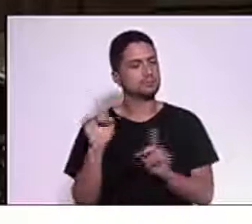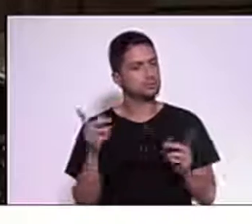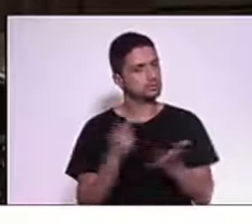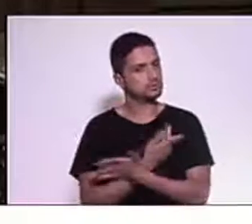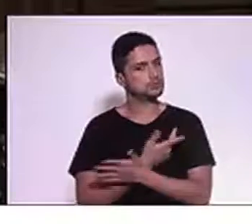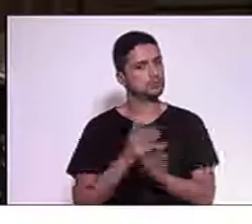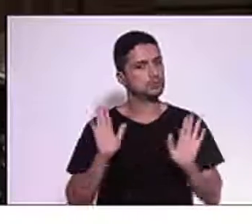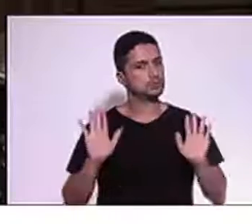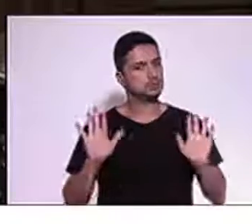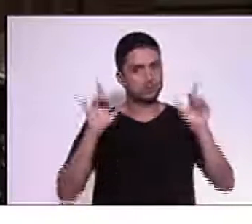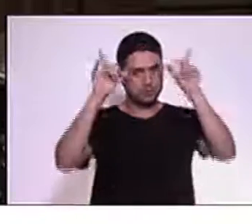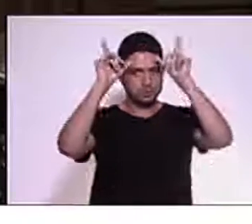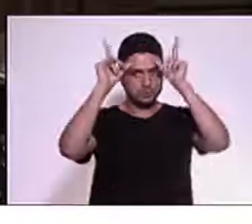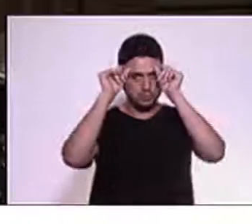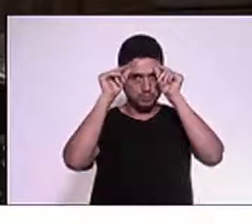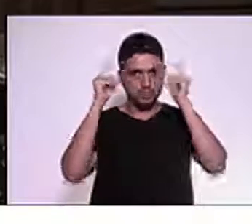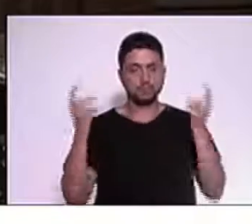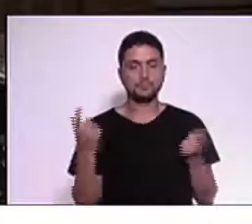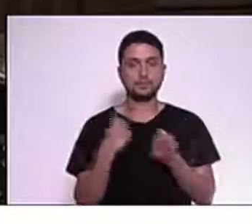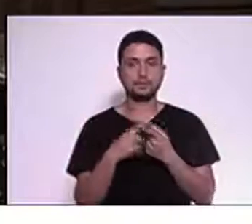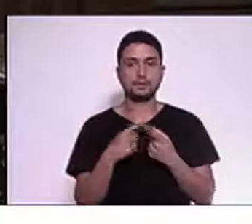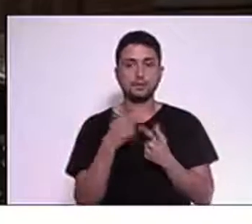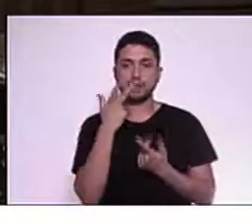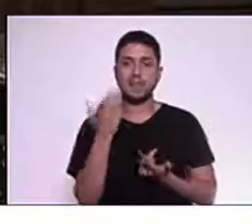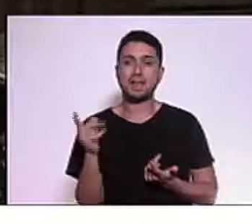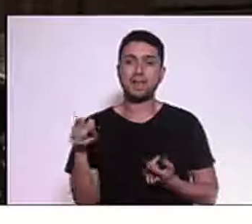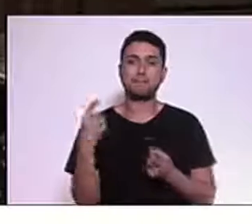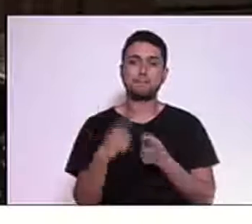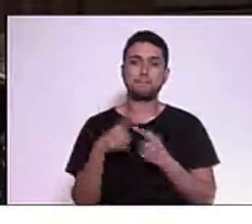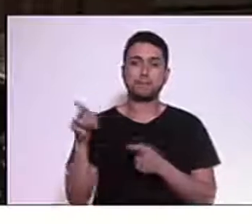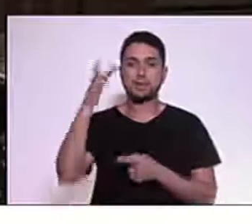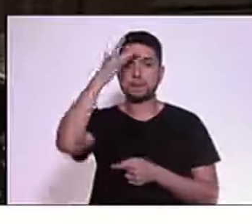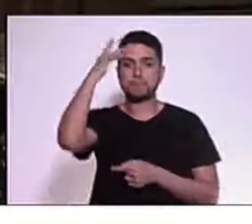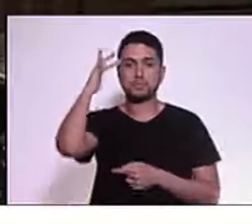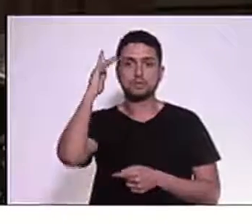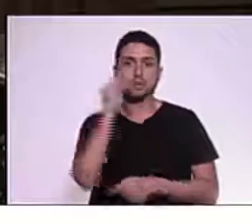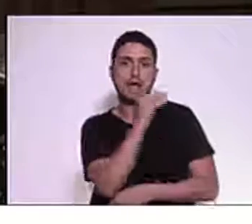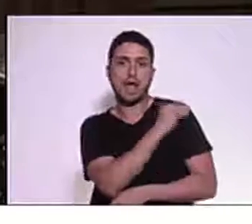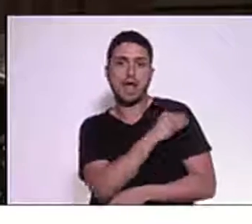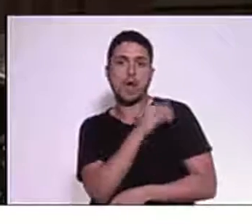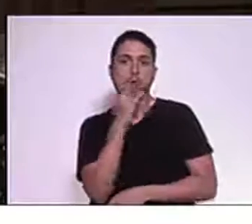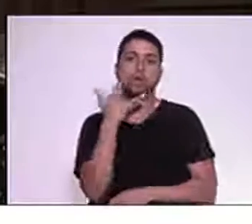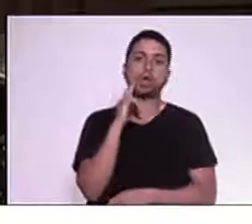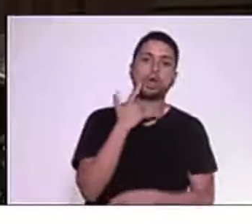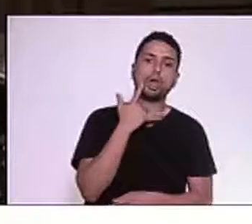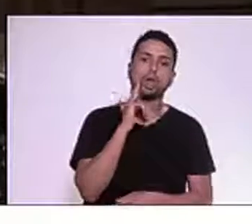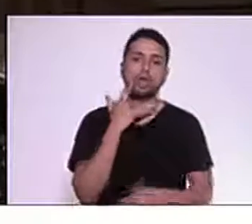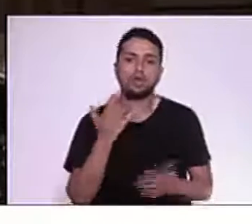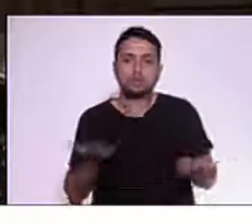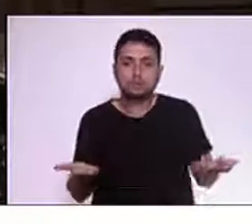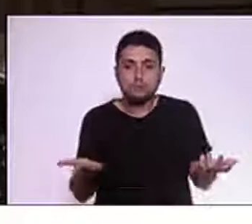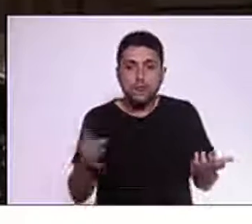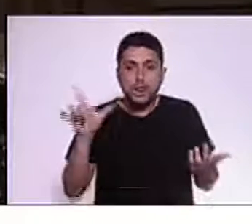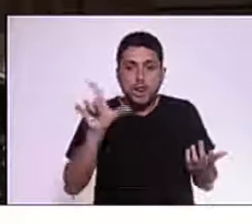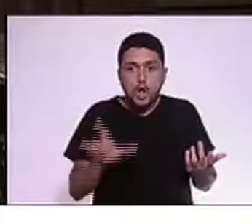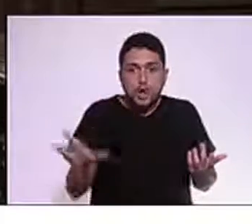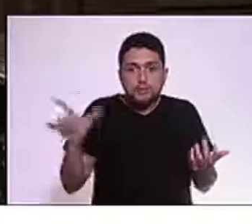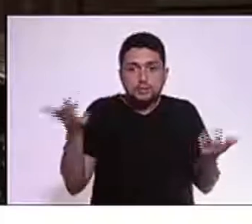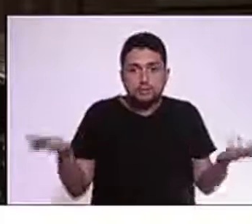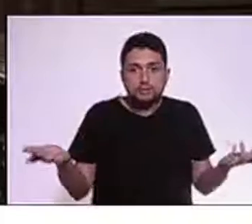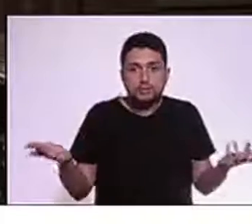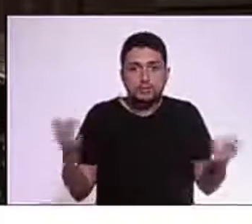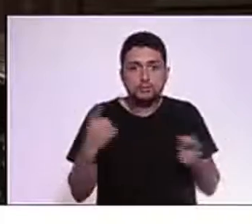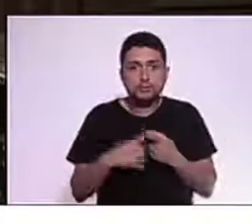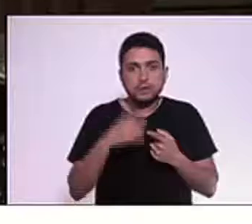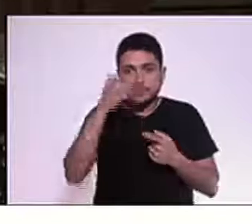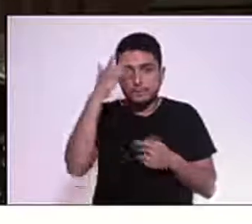se argumenta que as pessoas estavam alcoolizadas, mas era razoável imaginar isso. As pessoas chegaram